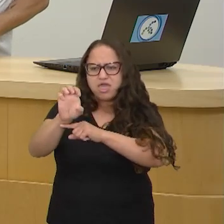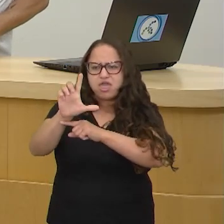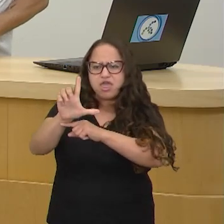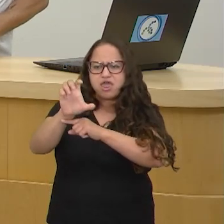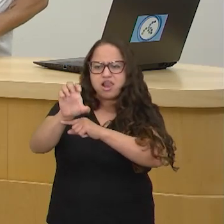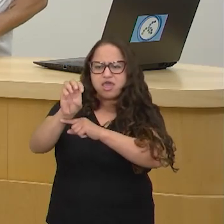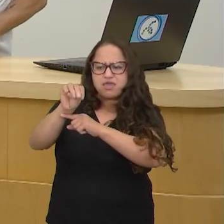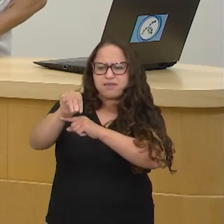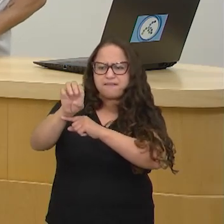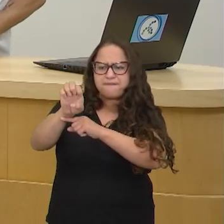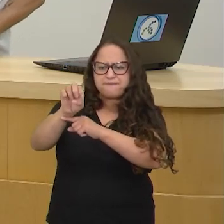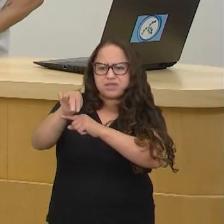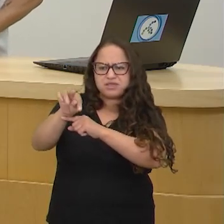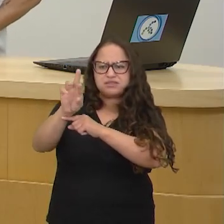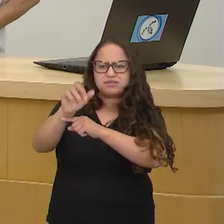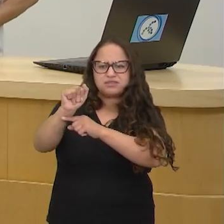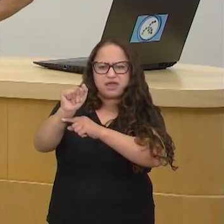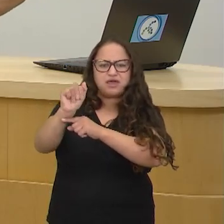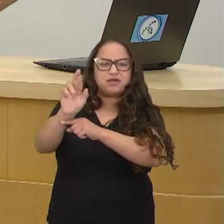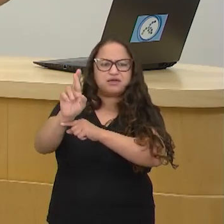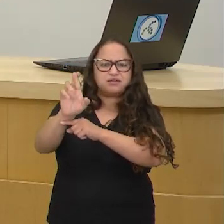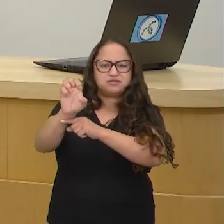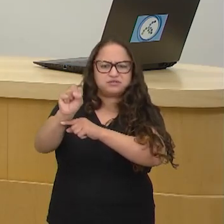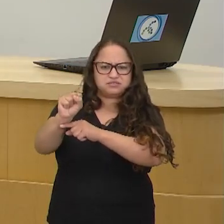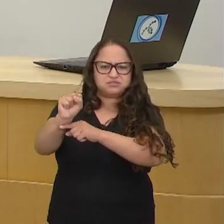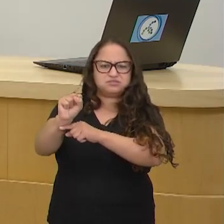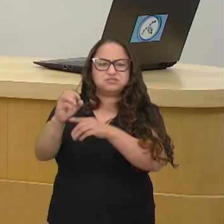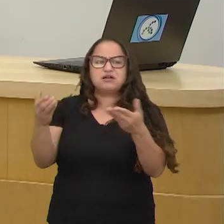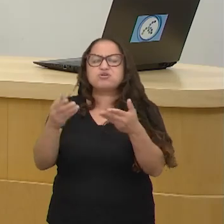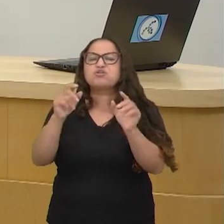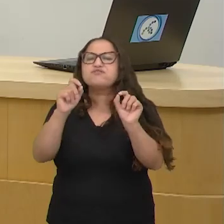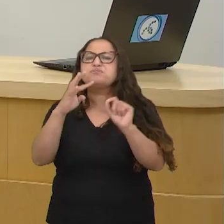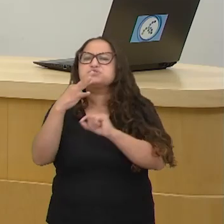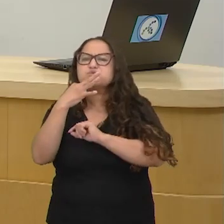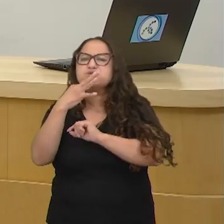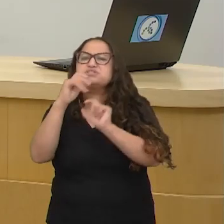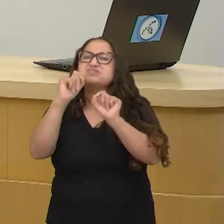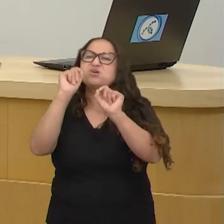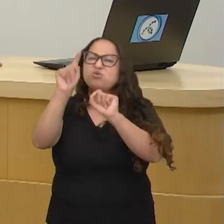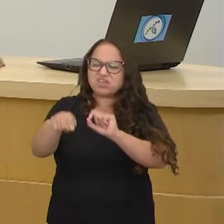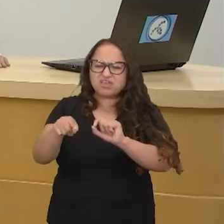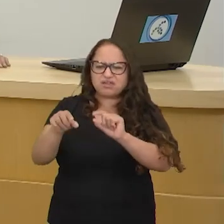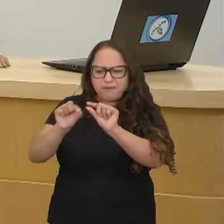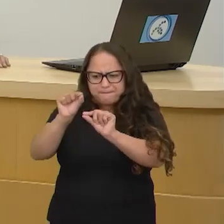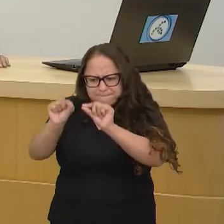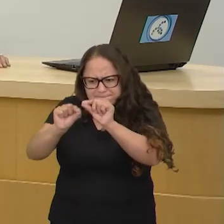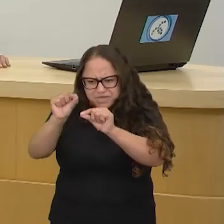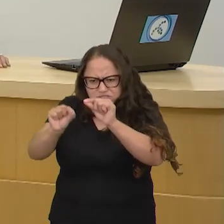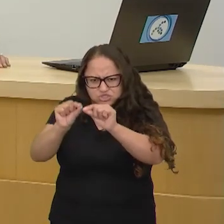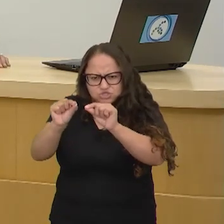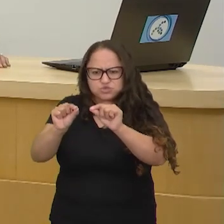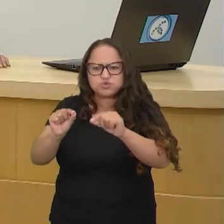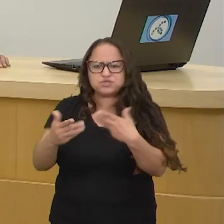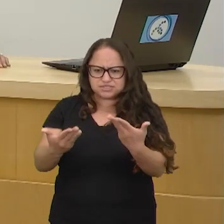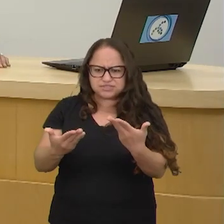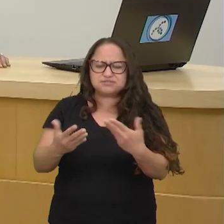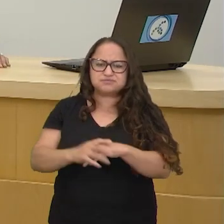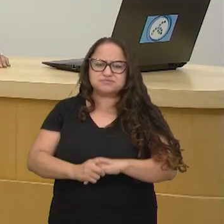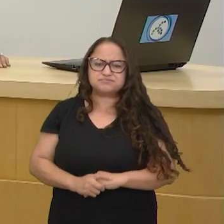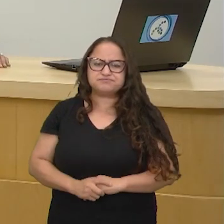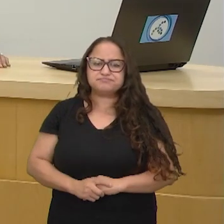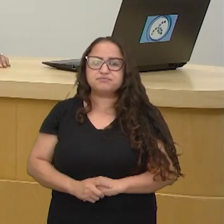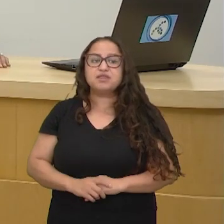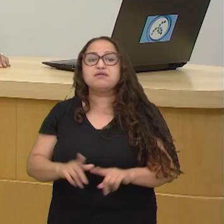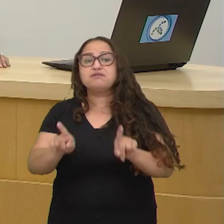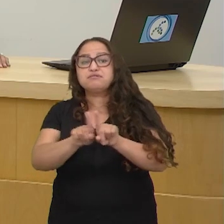elementares, né? A gente vai discutir um pouquinho, né? Vamos conhecer hoje as partículas, pessoal. Então a ideia é assim, vamos conhecer essas partículas e